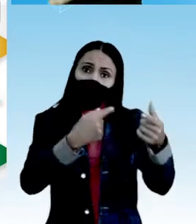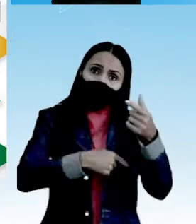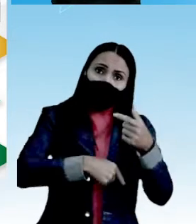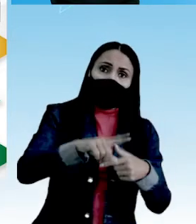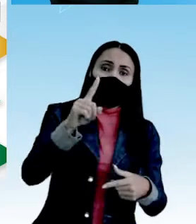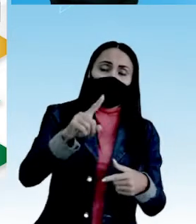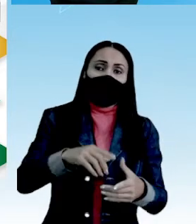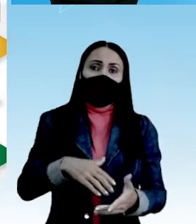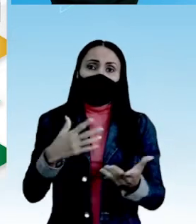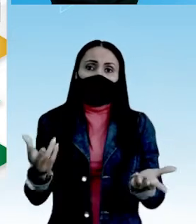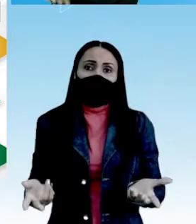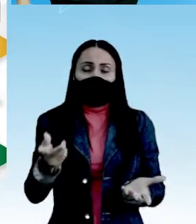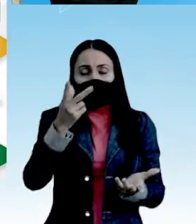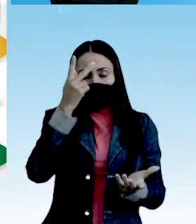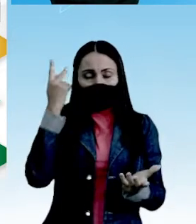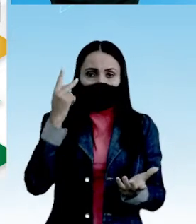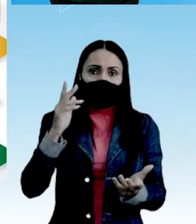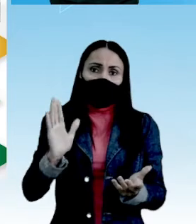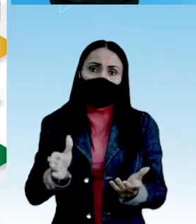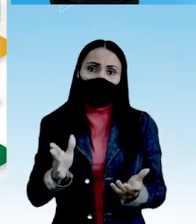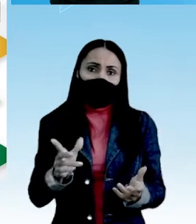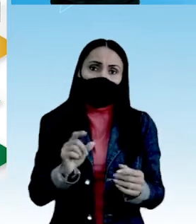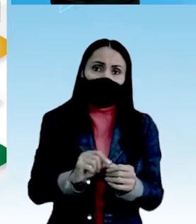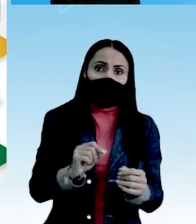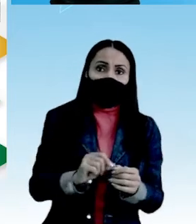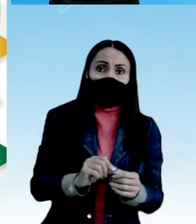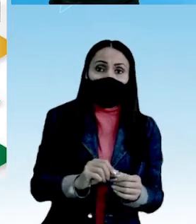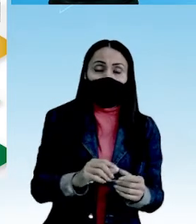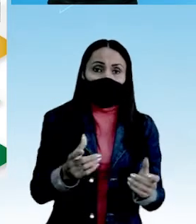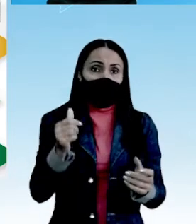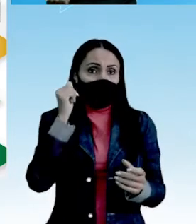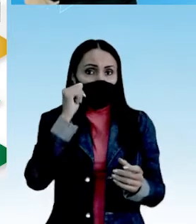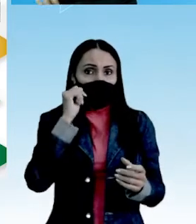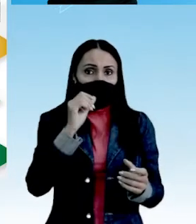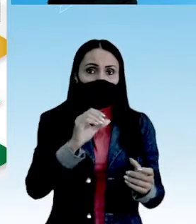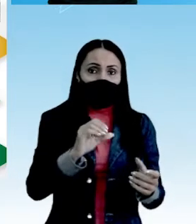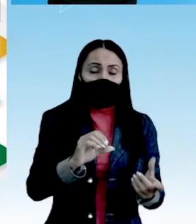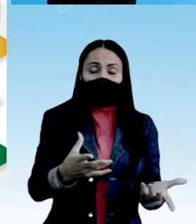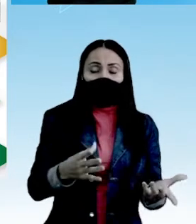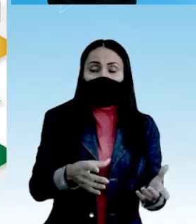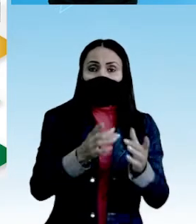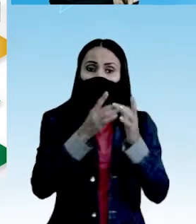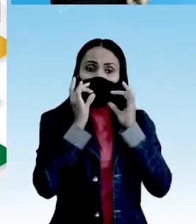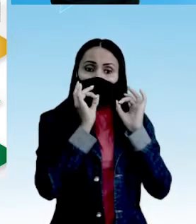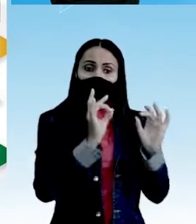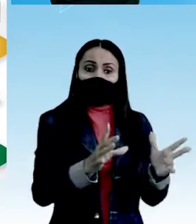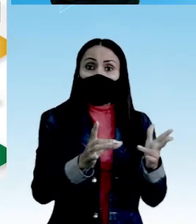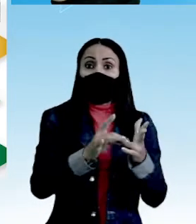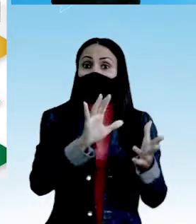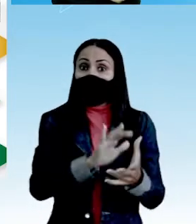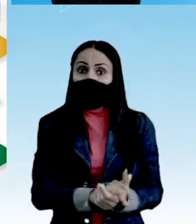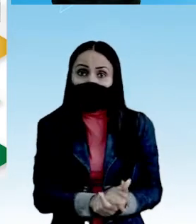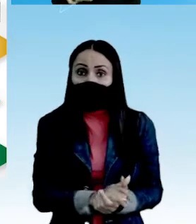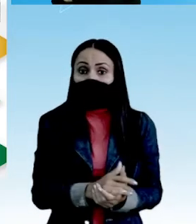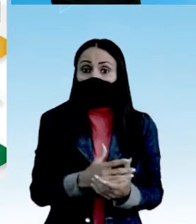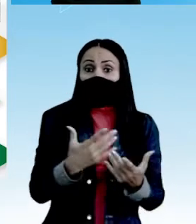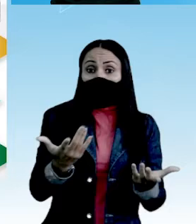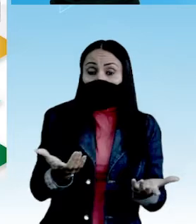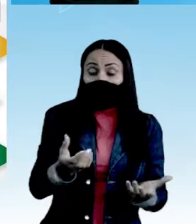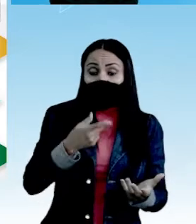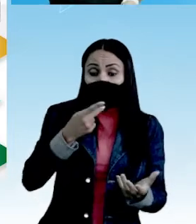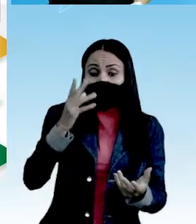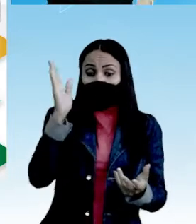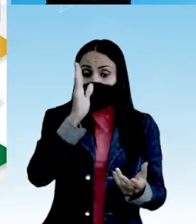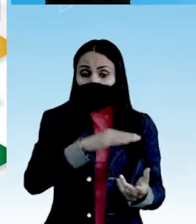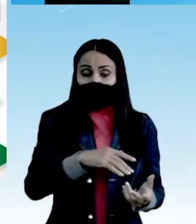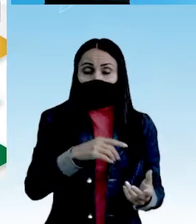assim, se as pessoas já falavam da reputação dela, ah, uma mulher separada, a mulher largou o marido, então já falavam mal, e quando ela criou essa polca que fez